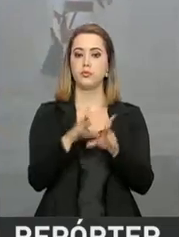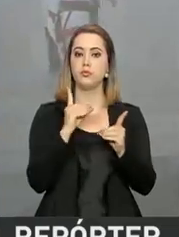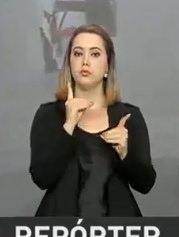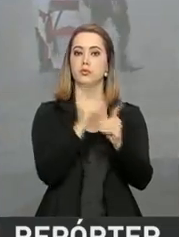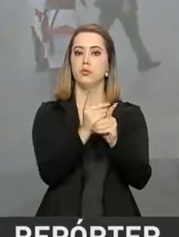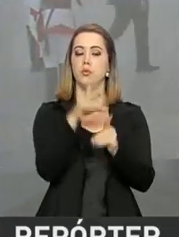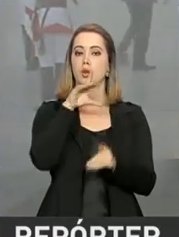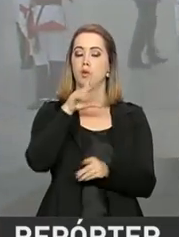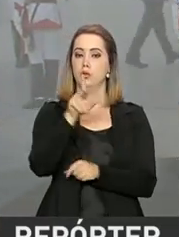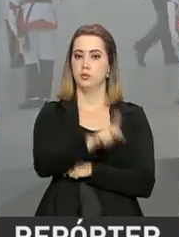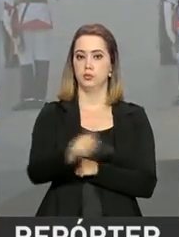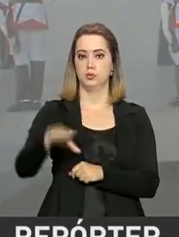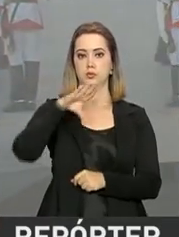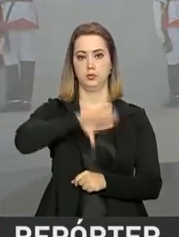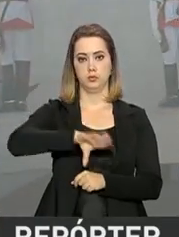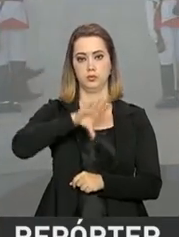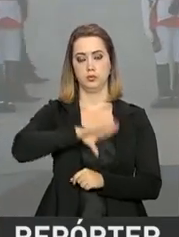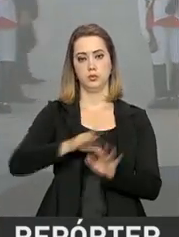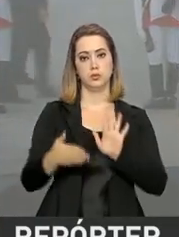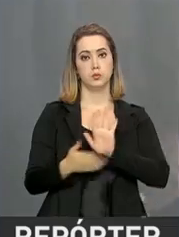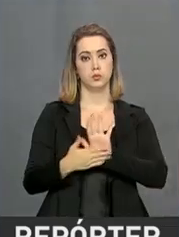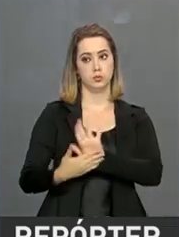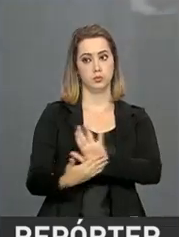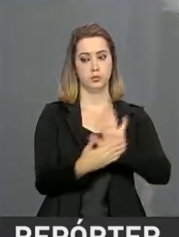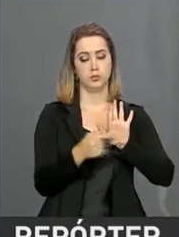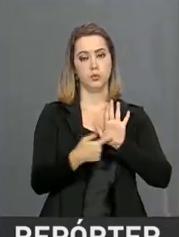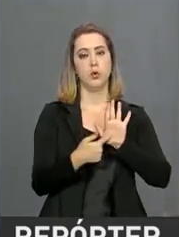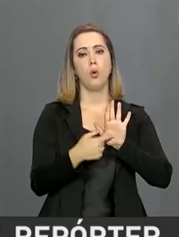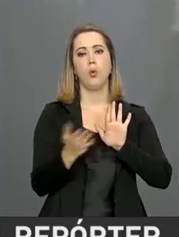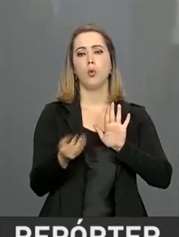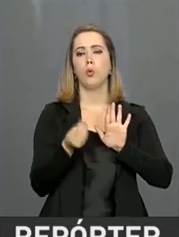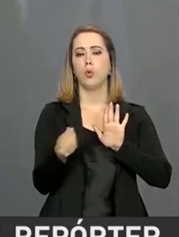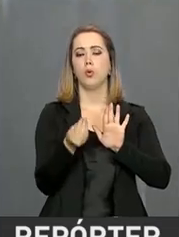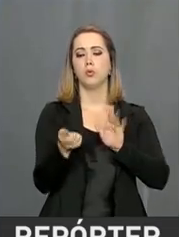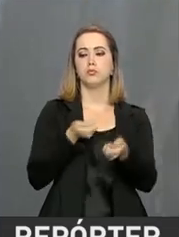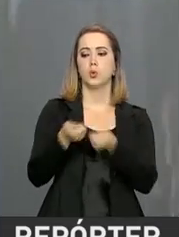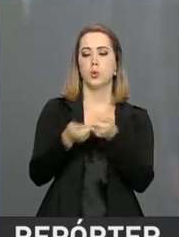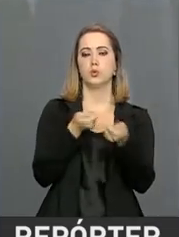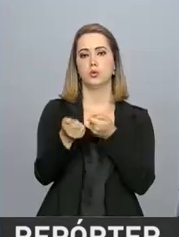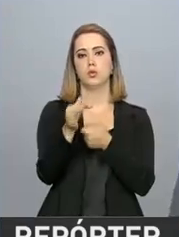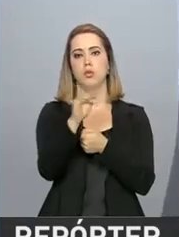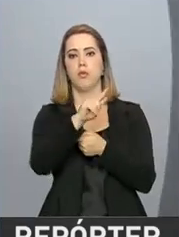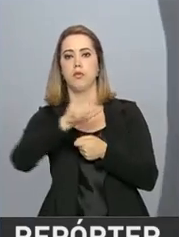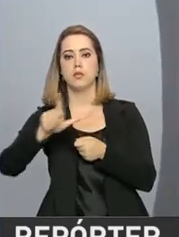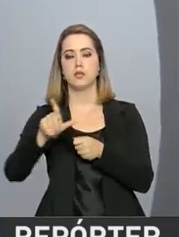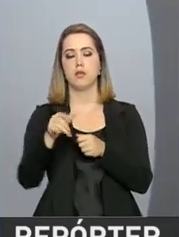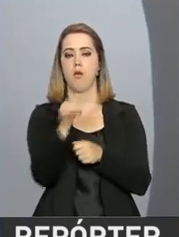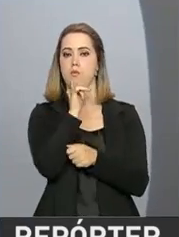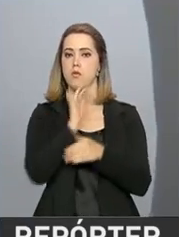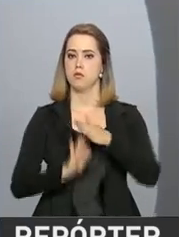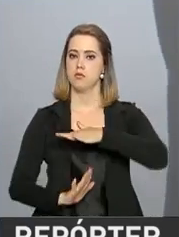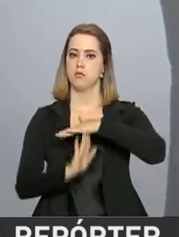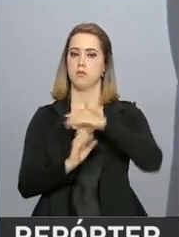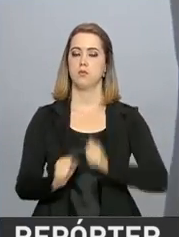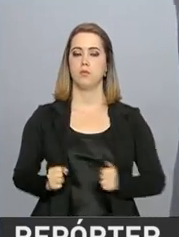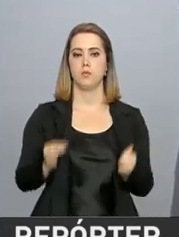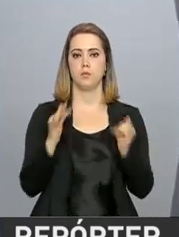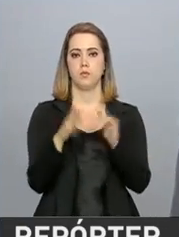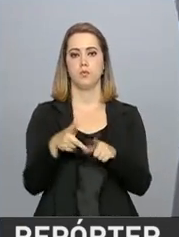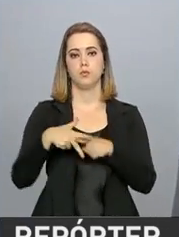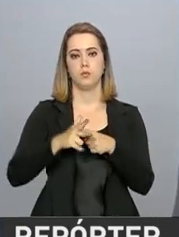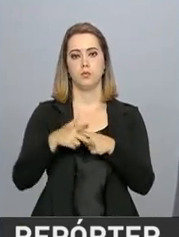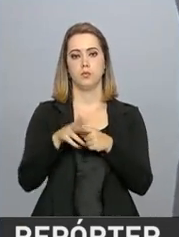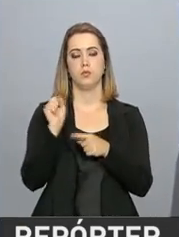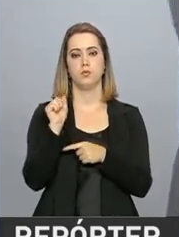Rebelo de Souza e apresentou a ele as medidas de ajuste fiscal como teto para os gastos públicos e a reforma na